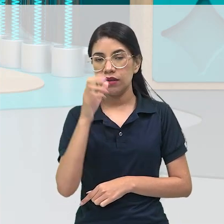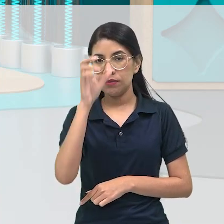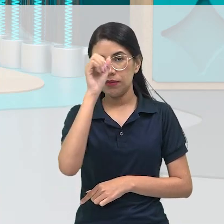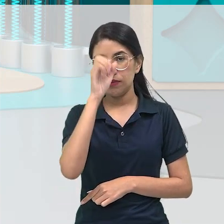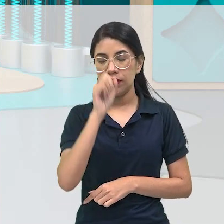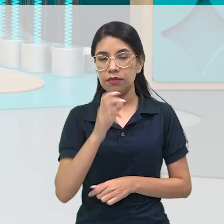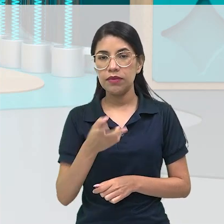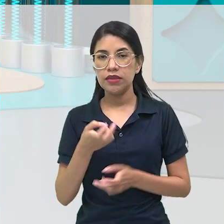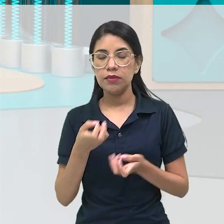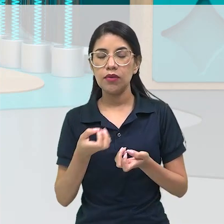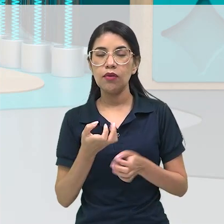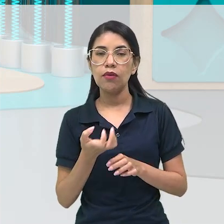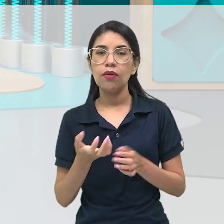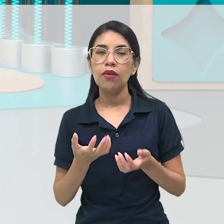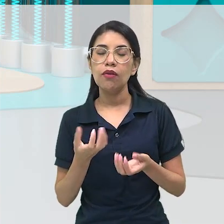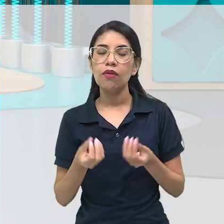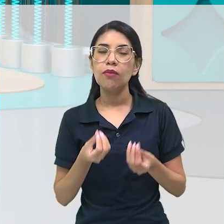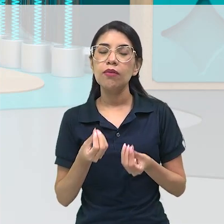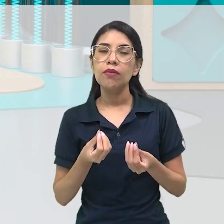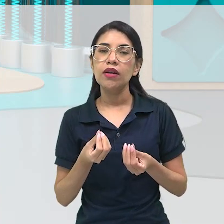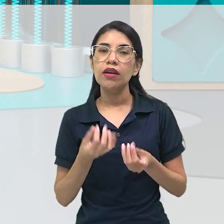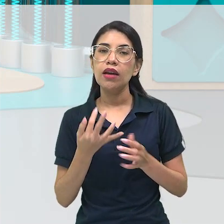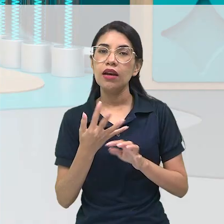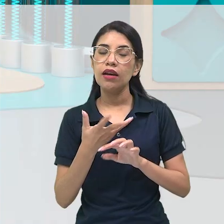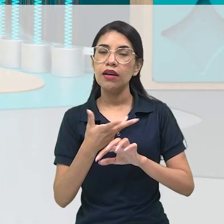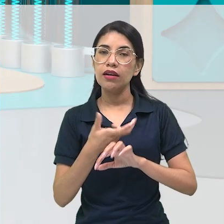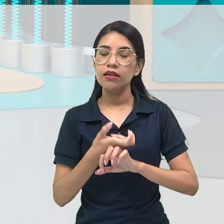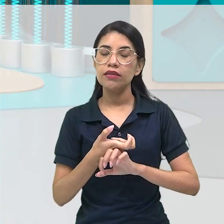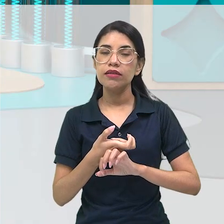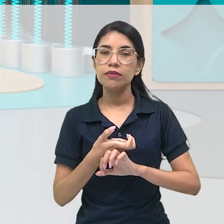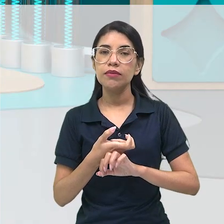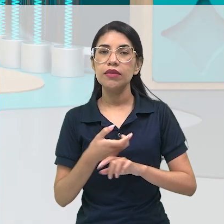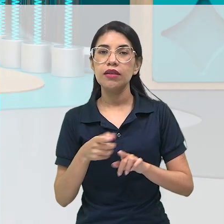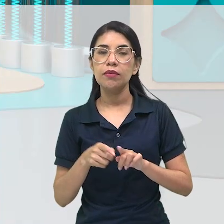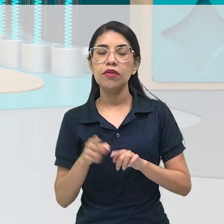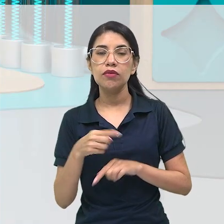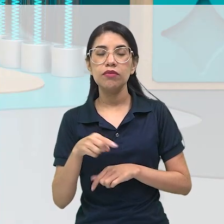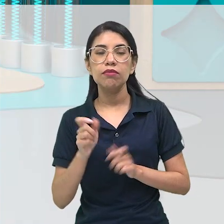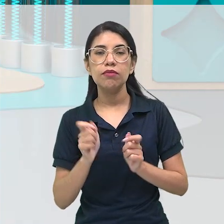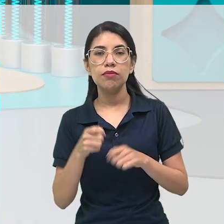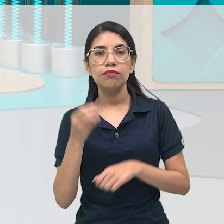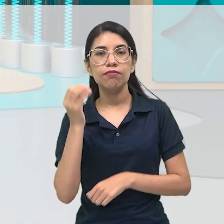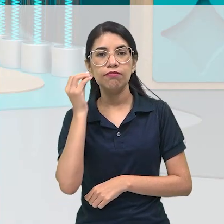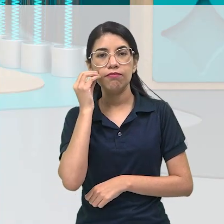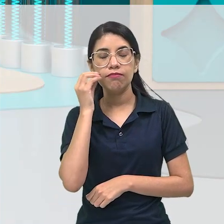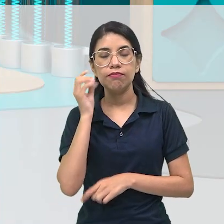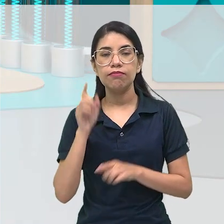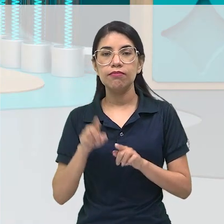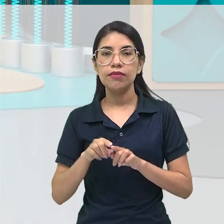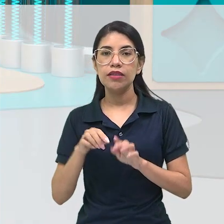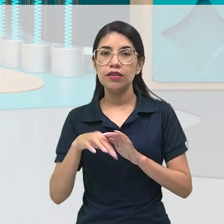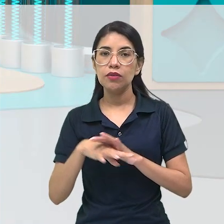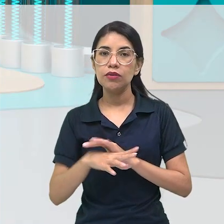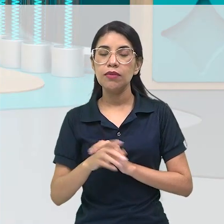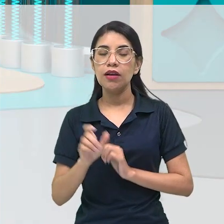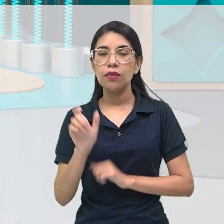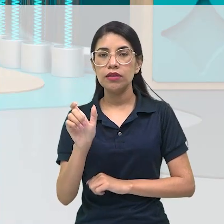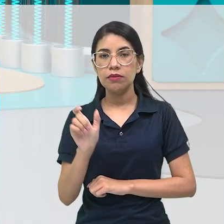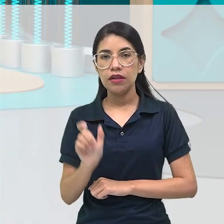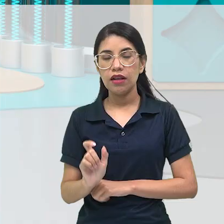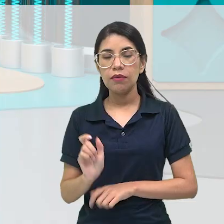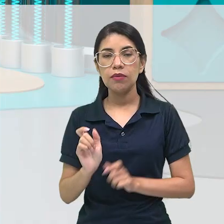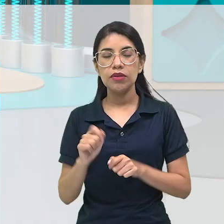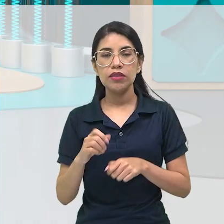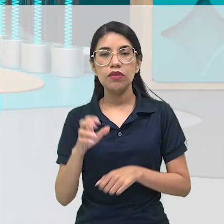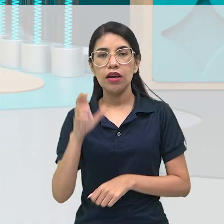a interdisciplinaridade aqui acontecendo, né? Você aí pode tentar ir também se acostumando com esses termos para ajudar